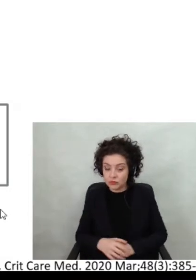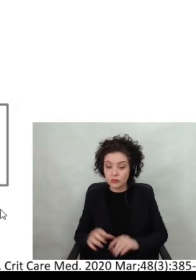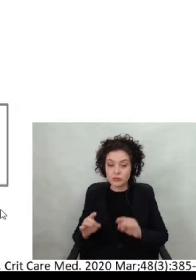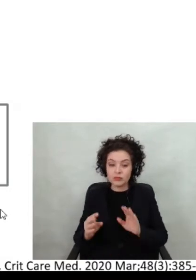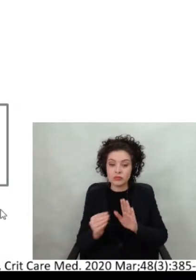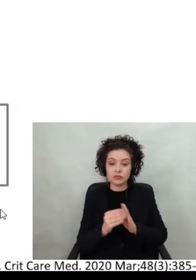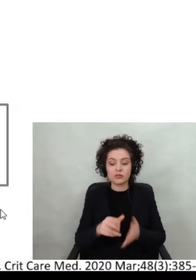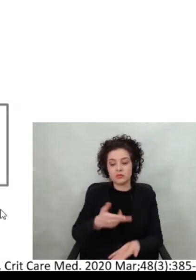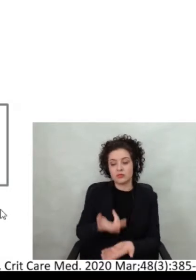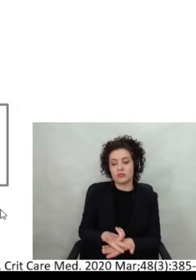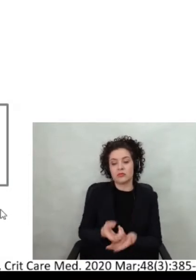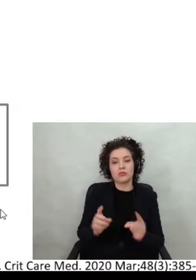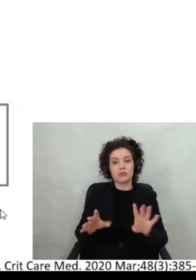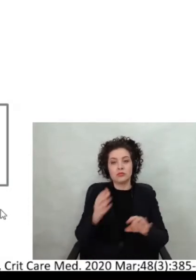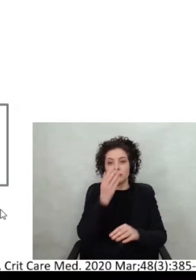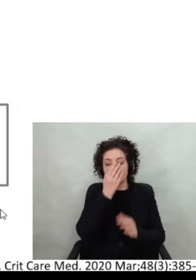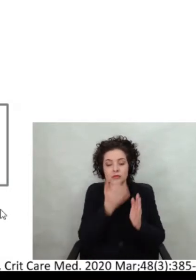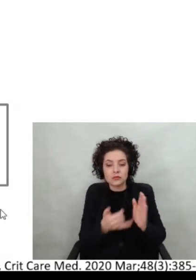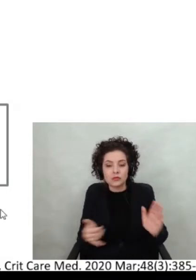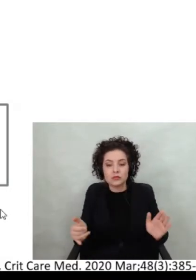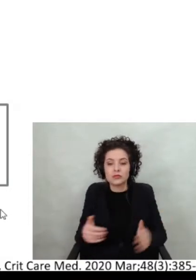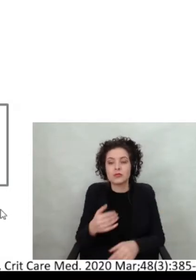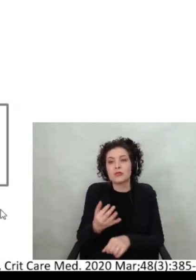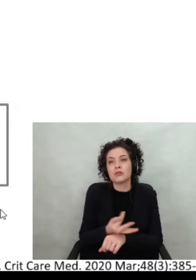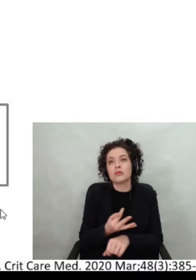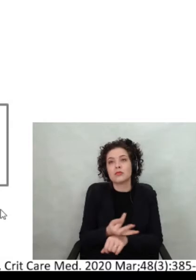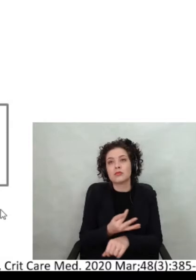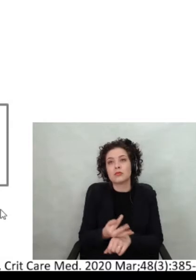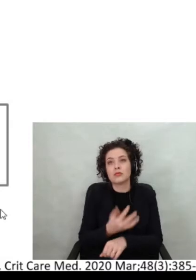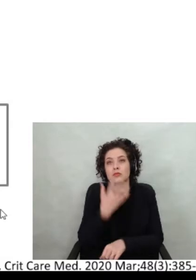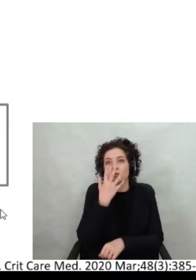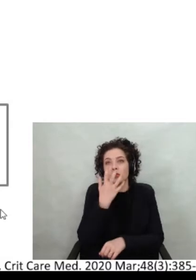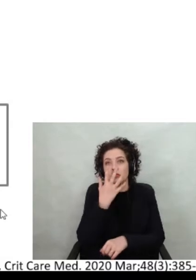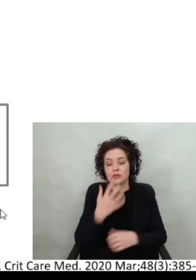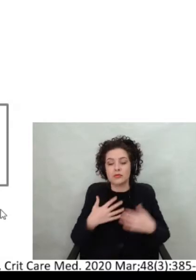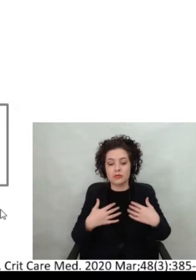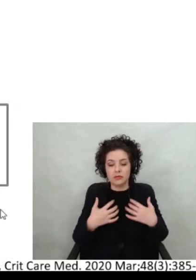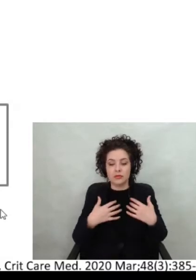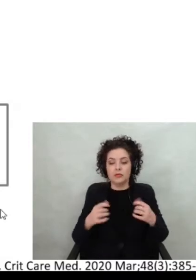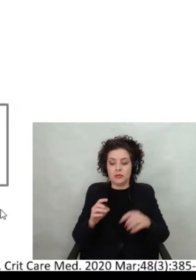ventilação mecânica e suportar a disfunção respiratória, não é só dar suporte